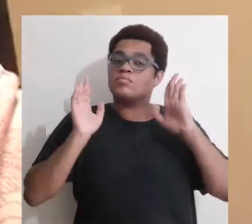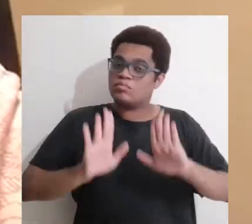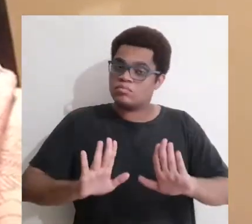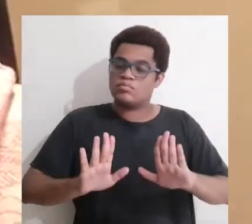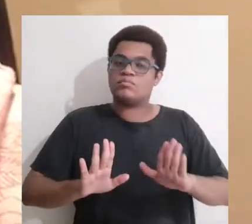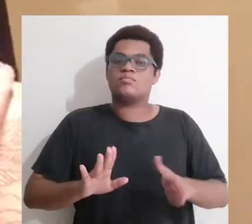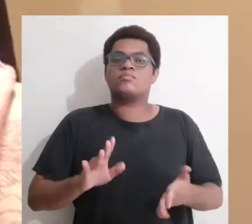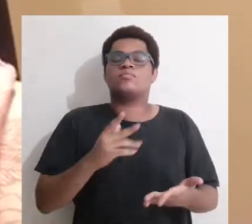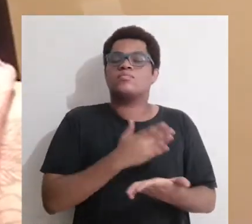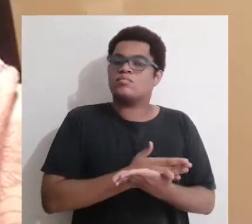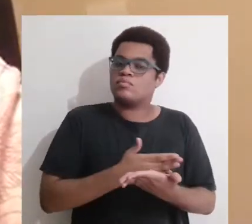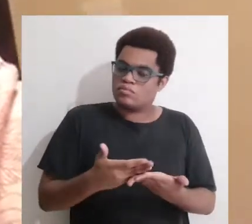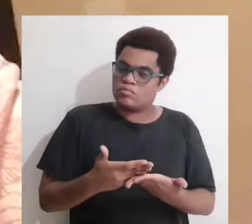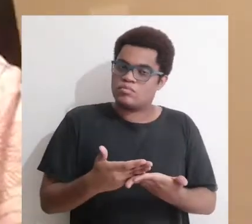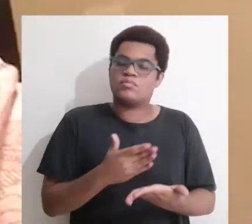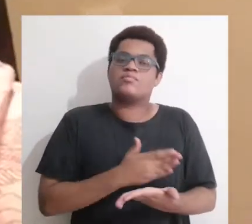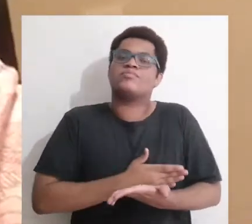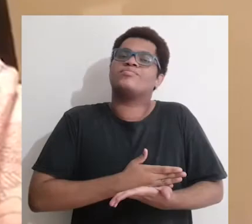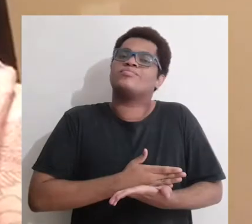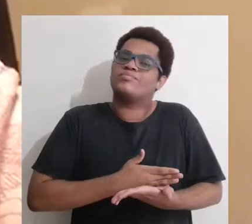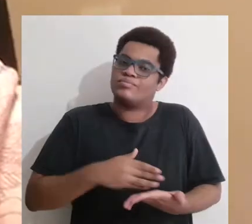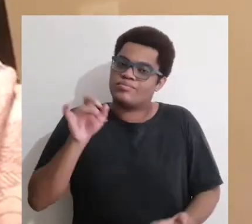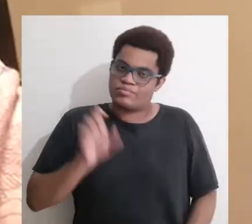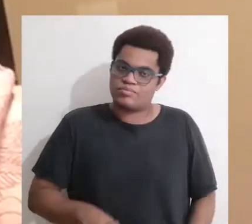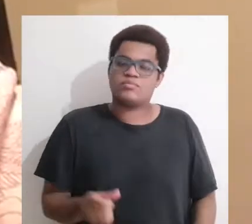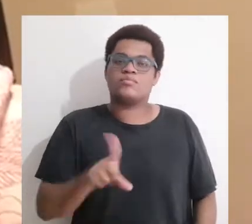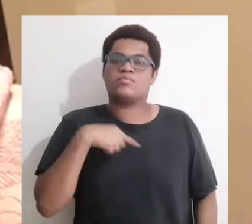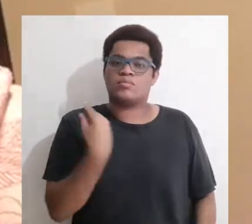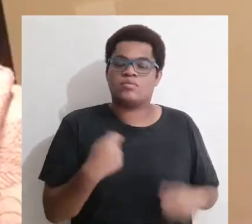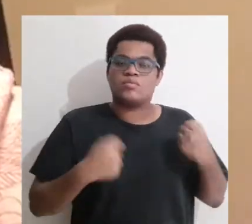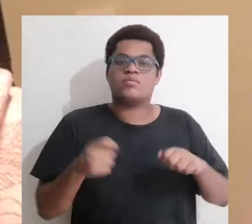lutar, mas é um começo.